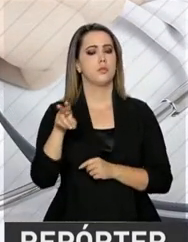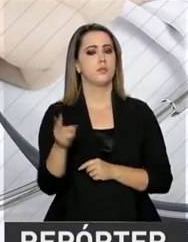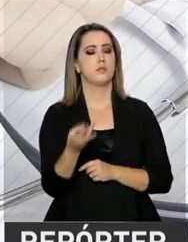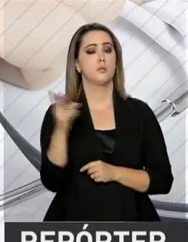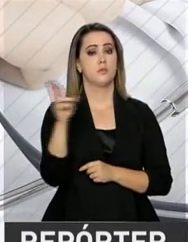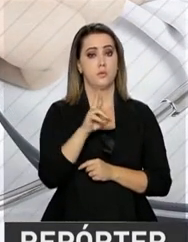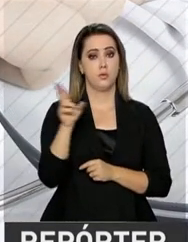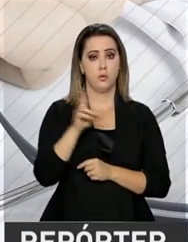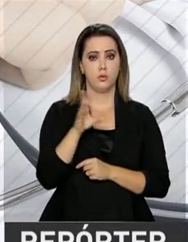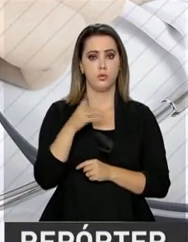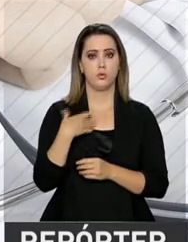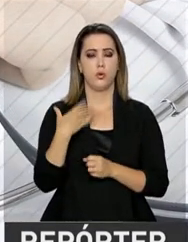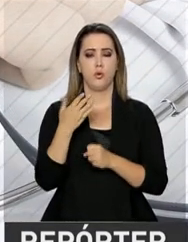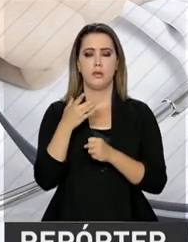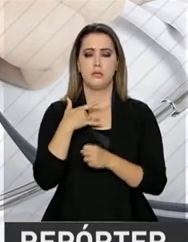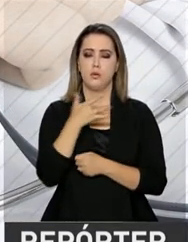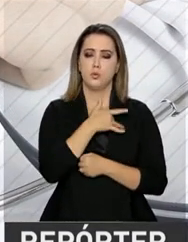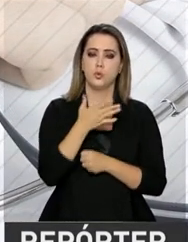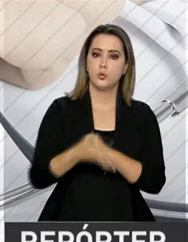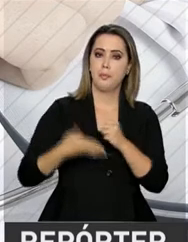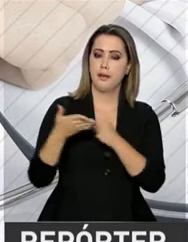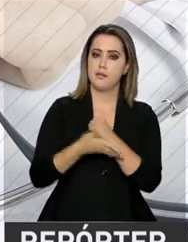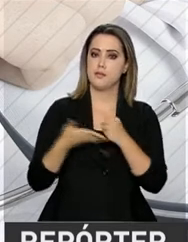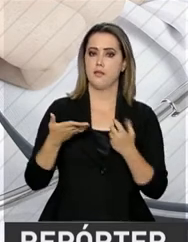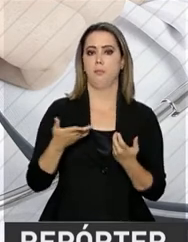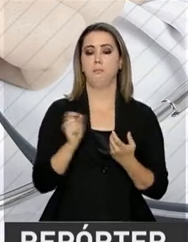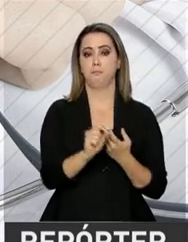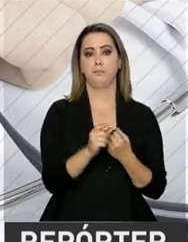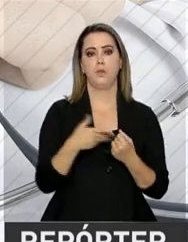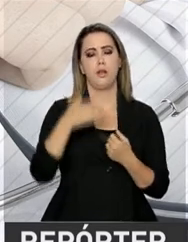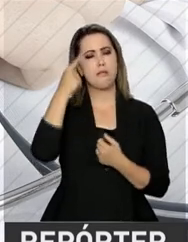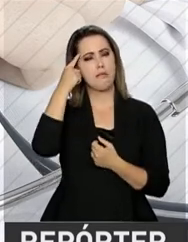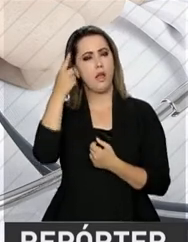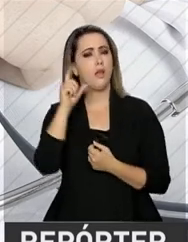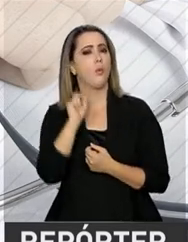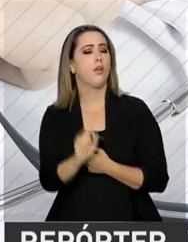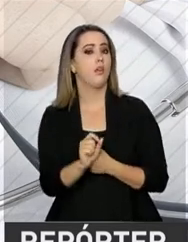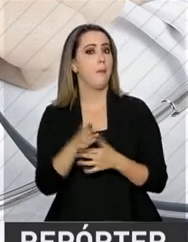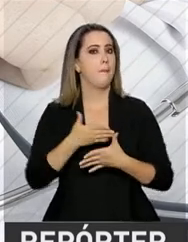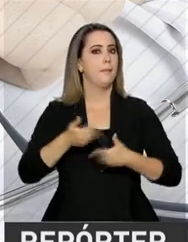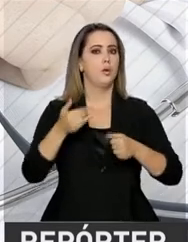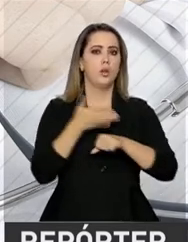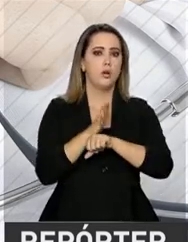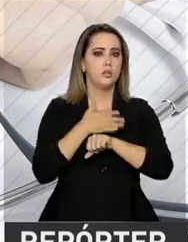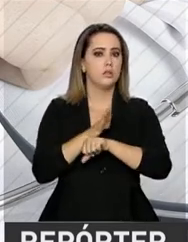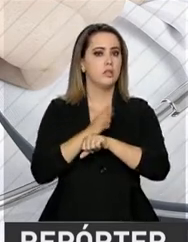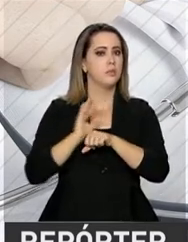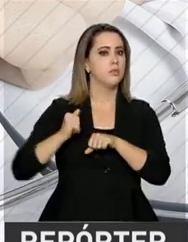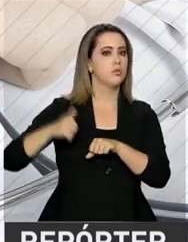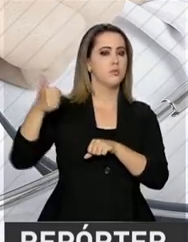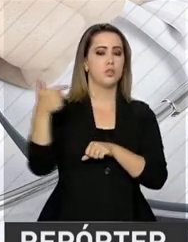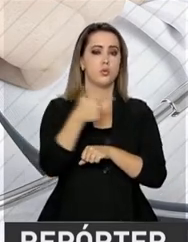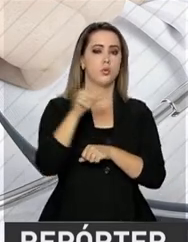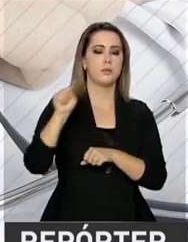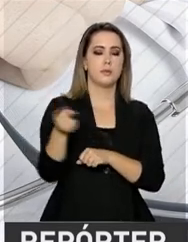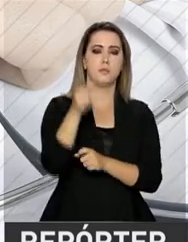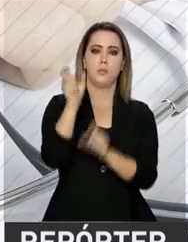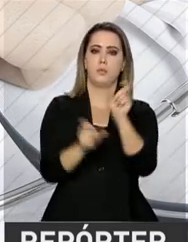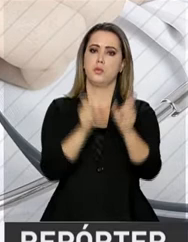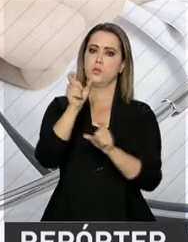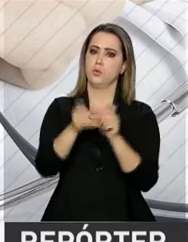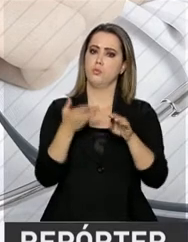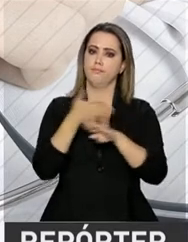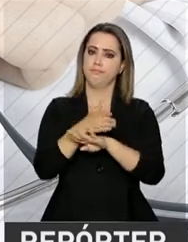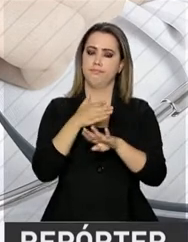reais vão para a atenção básica a idéia é qualificar mais de 12 mil agentes comunitários de saúde 3 mil